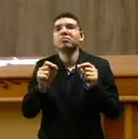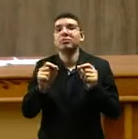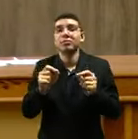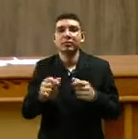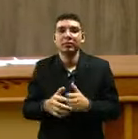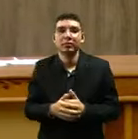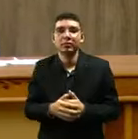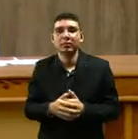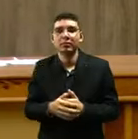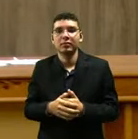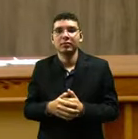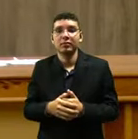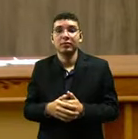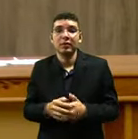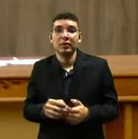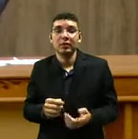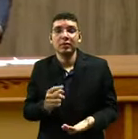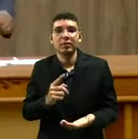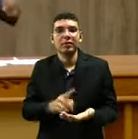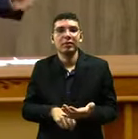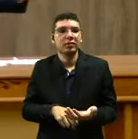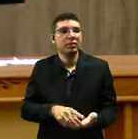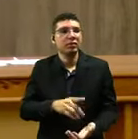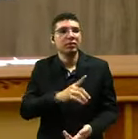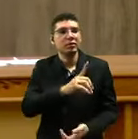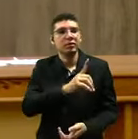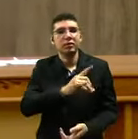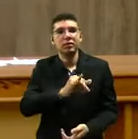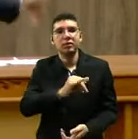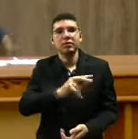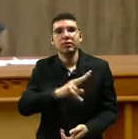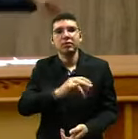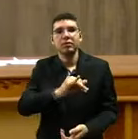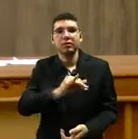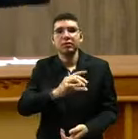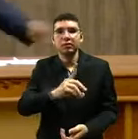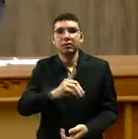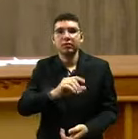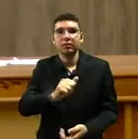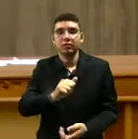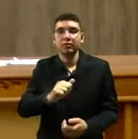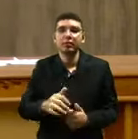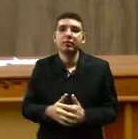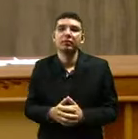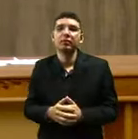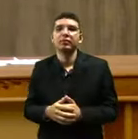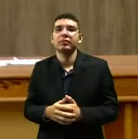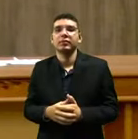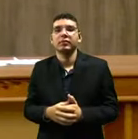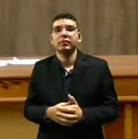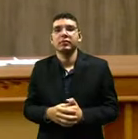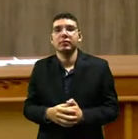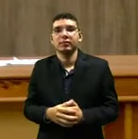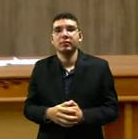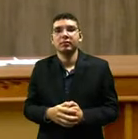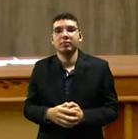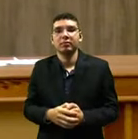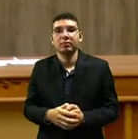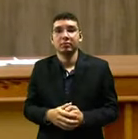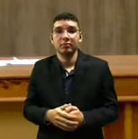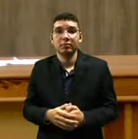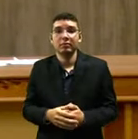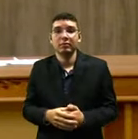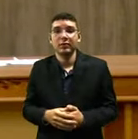chega aqui tá aperreada tá devendo o banco devendo o cartão da aposentada aí ela não tem para onde ir ela vem para